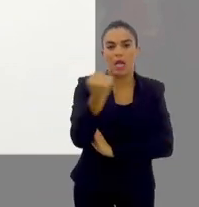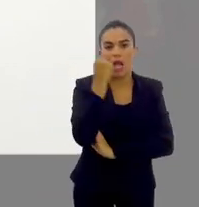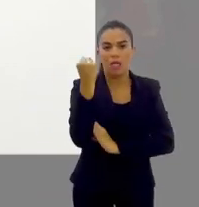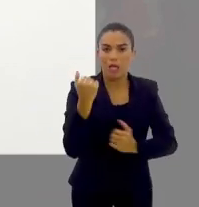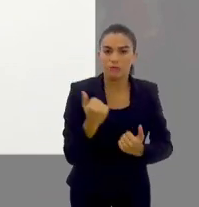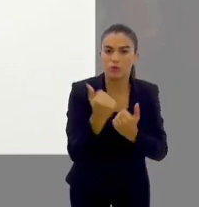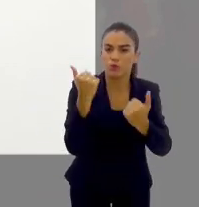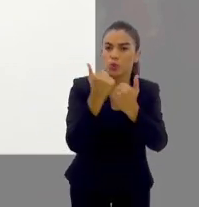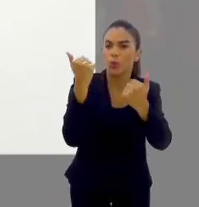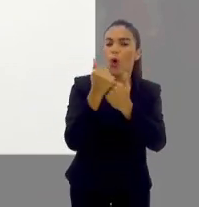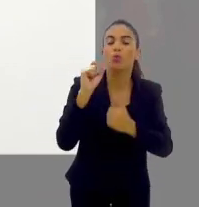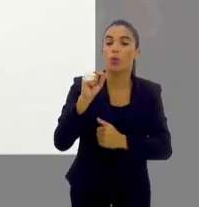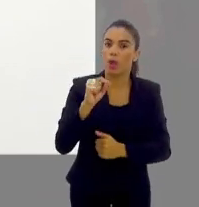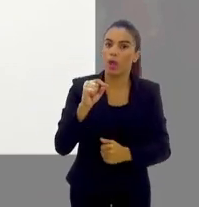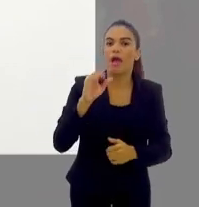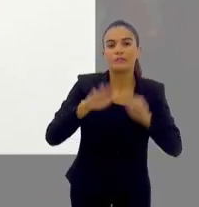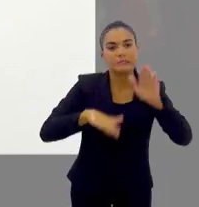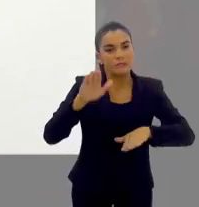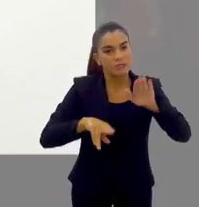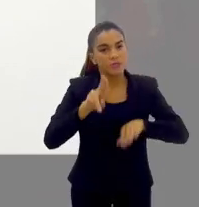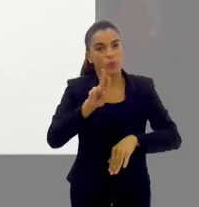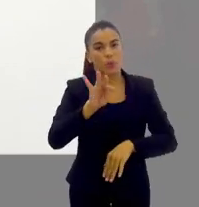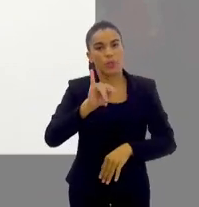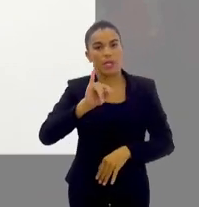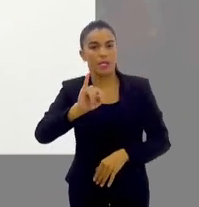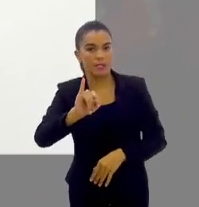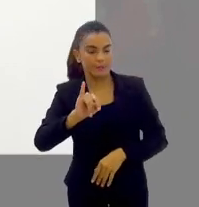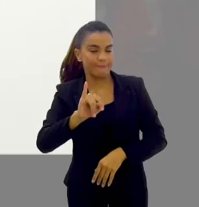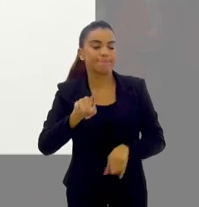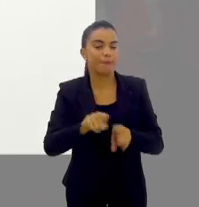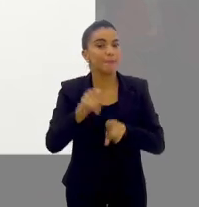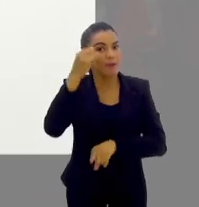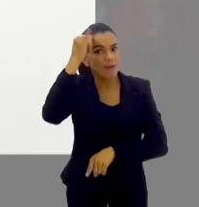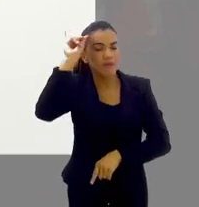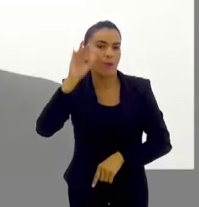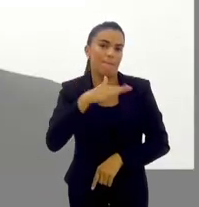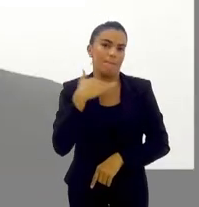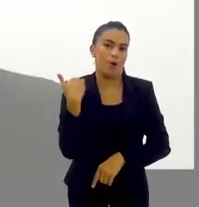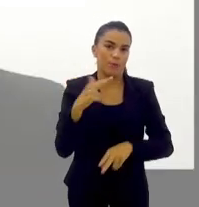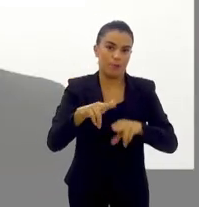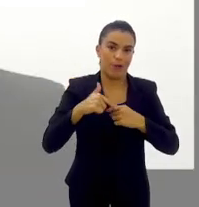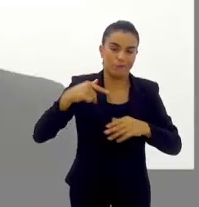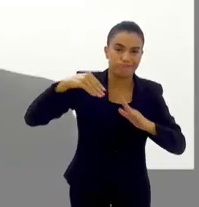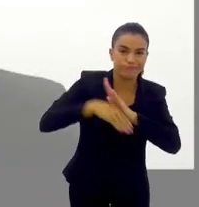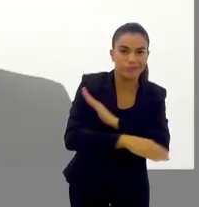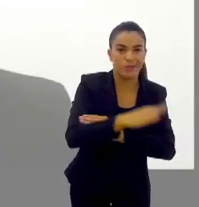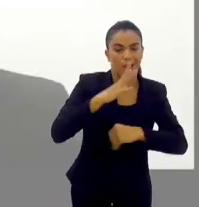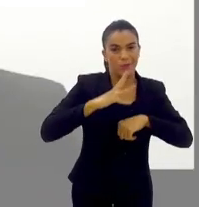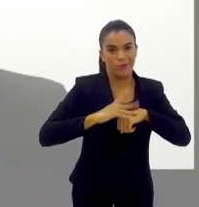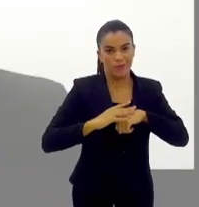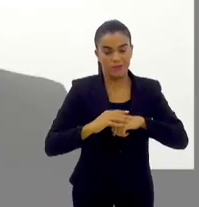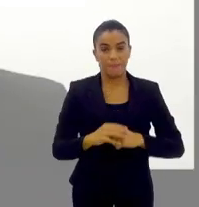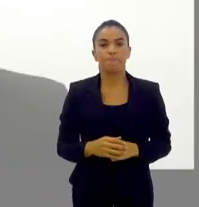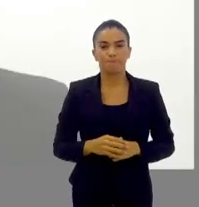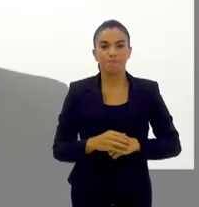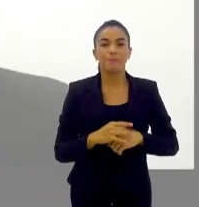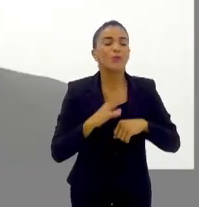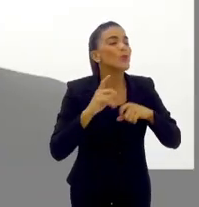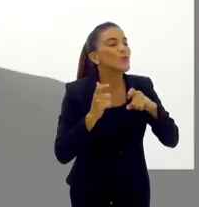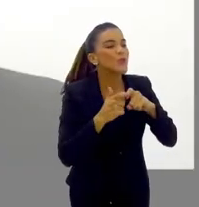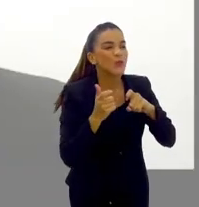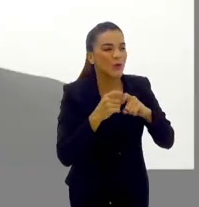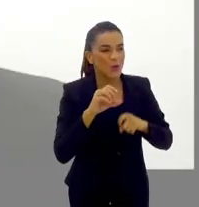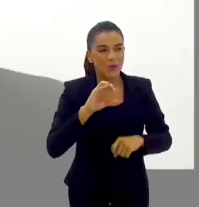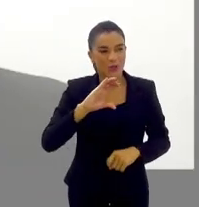suporte necessário, e às vezes até o suporte intensivo para evitar fatalidades por conta dessa doença.